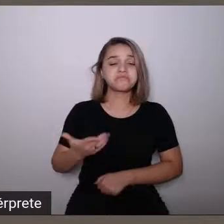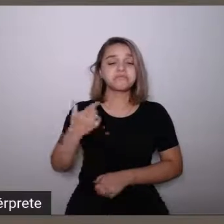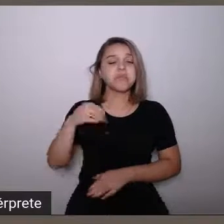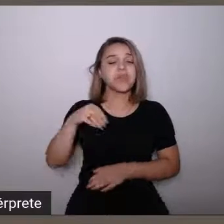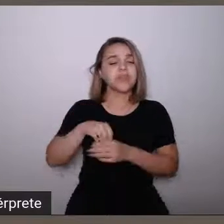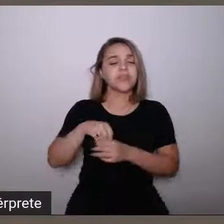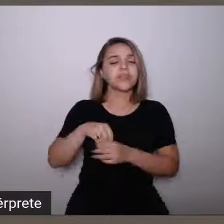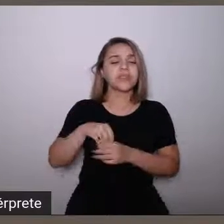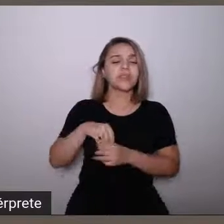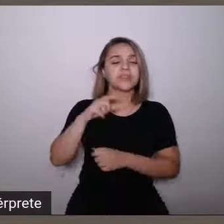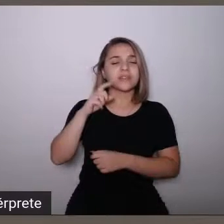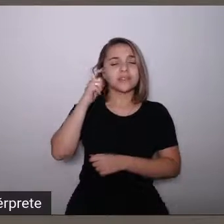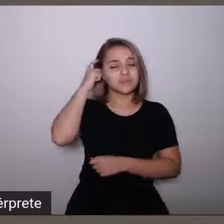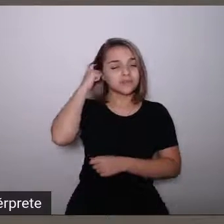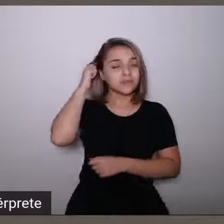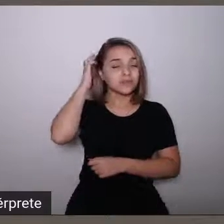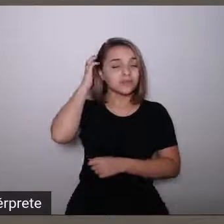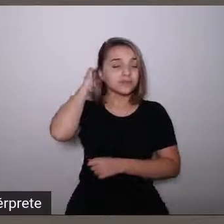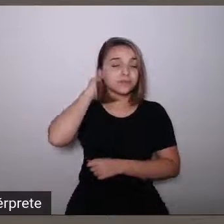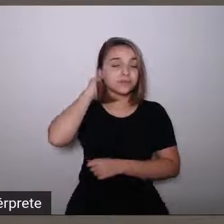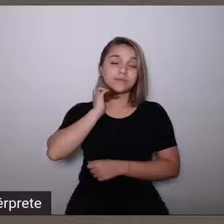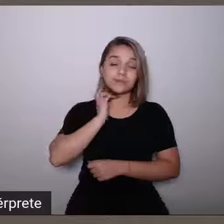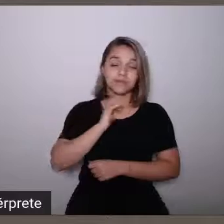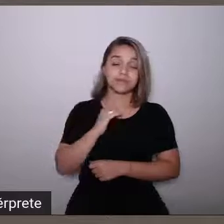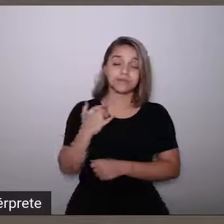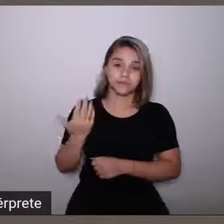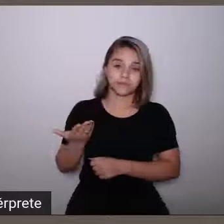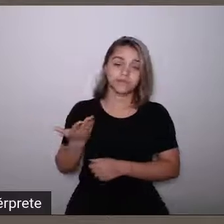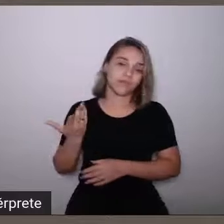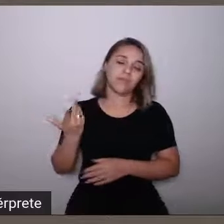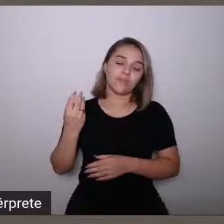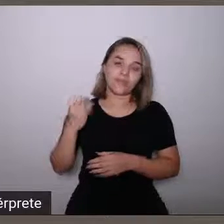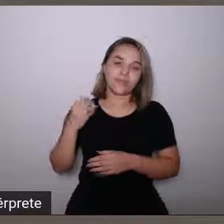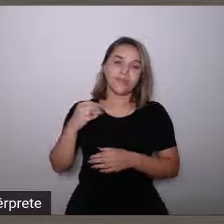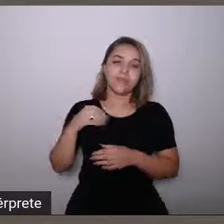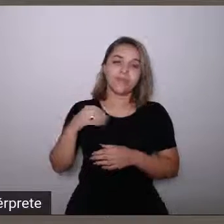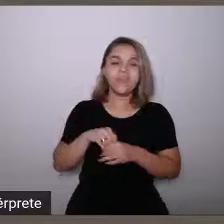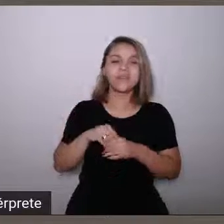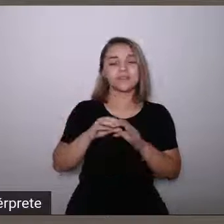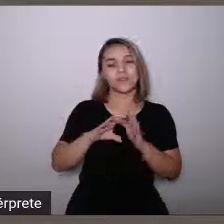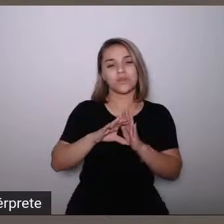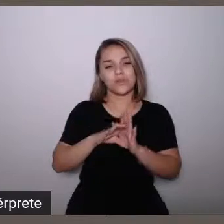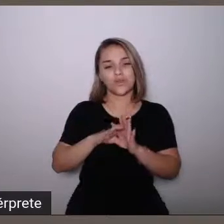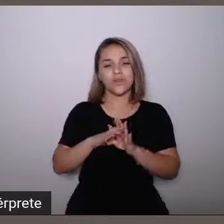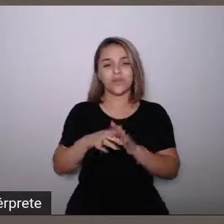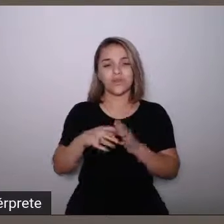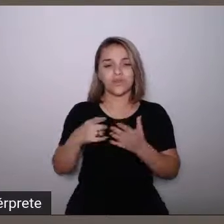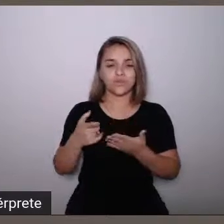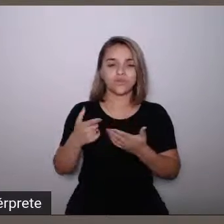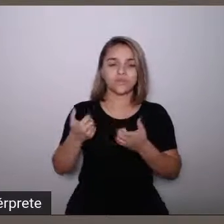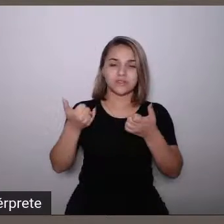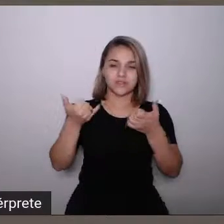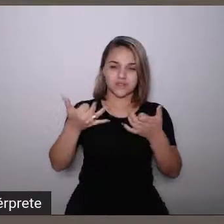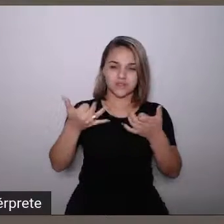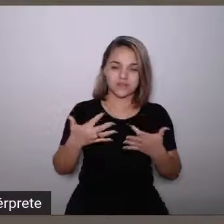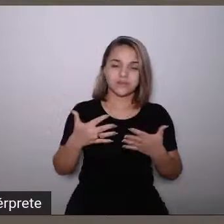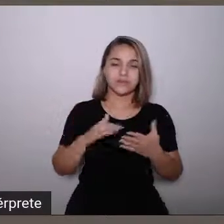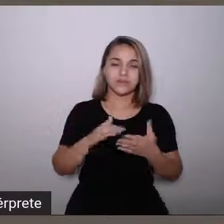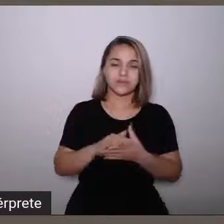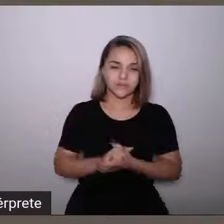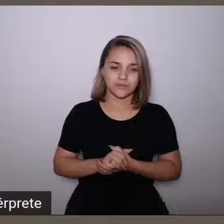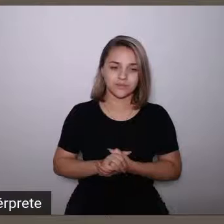duas coisas, na verdade. É, dentro desse, dessa produção que você bem explicou, que tem um caráter